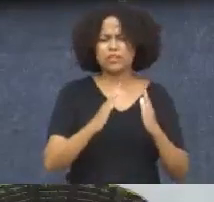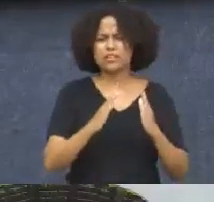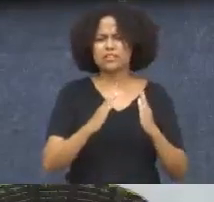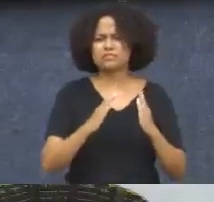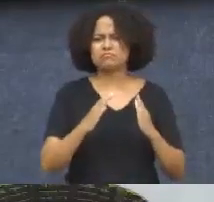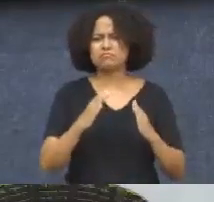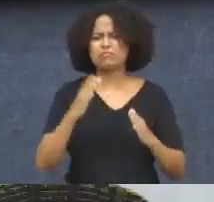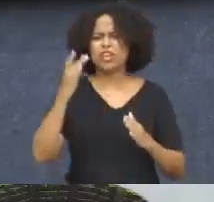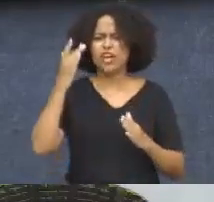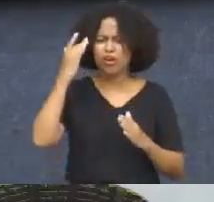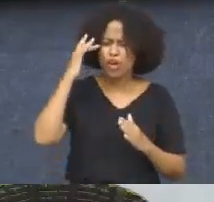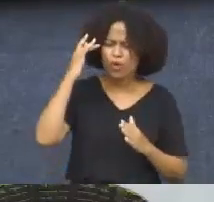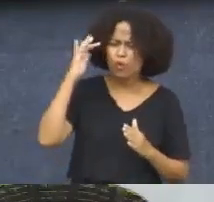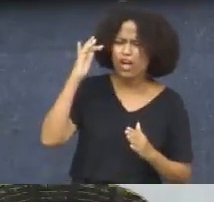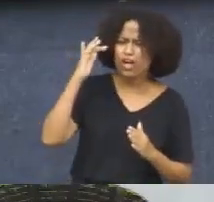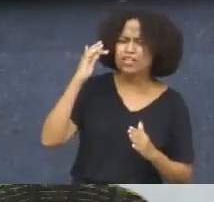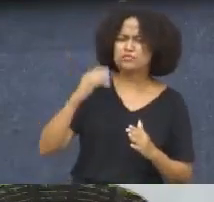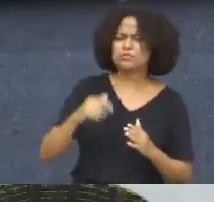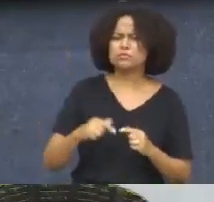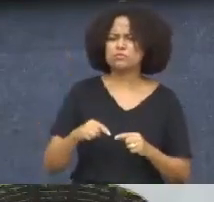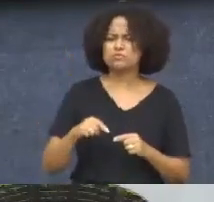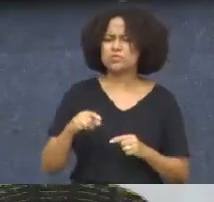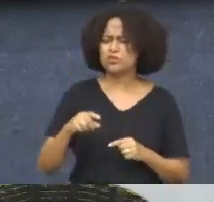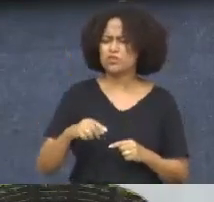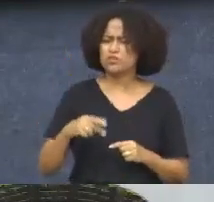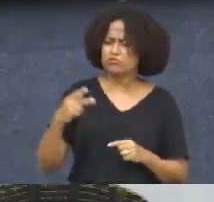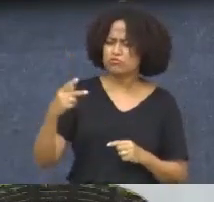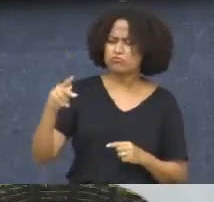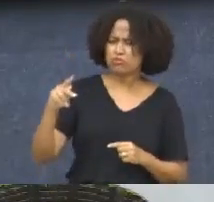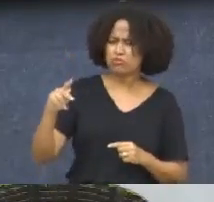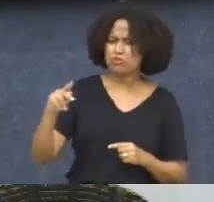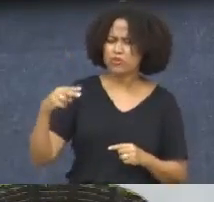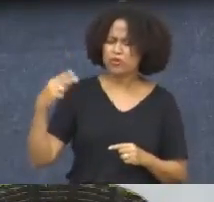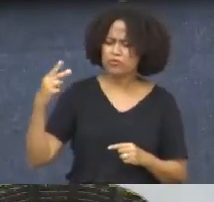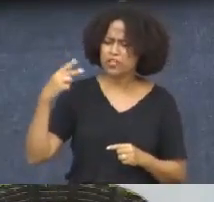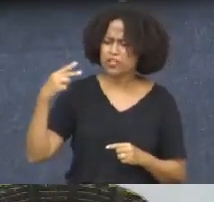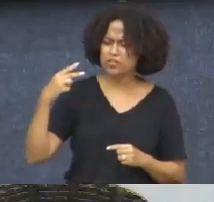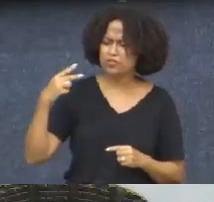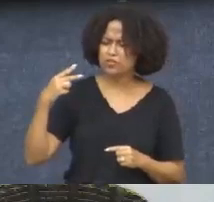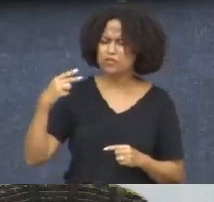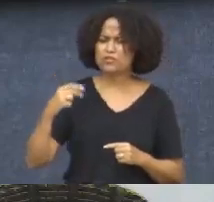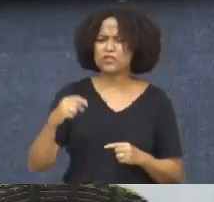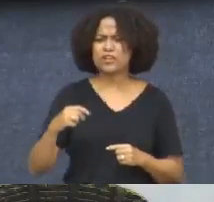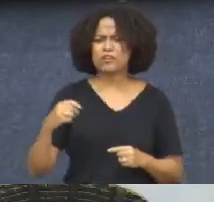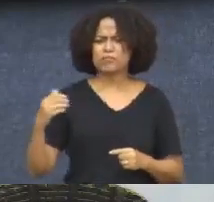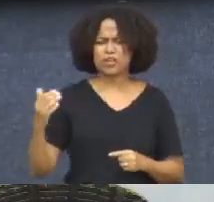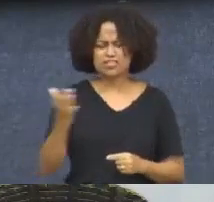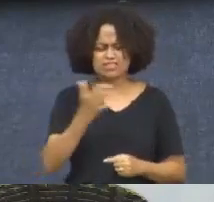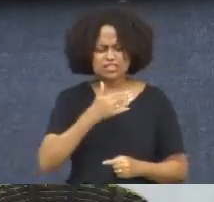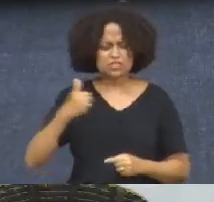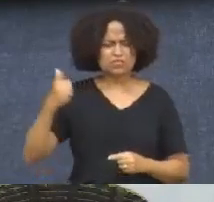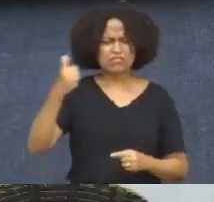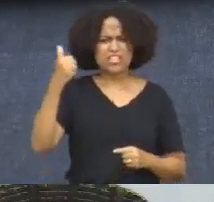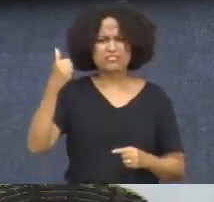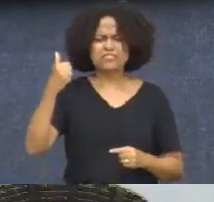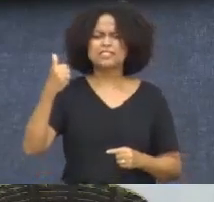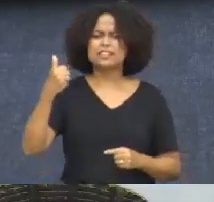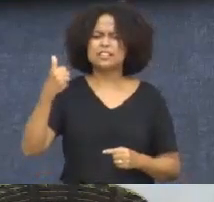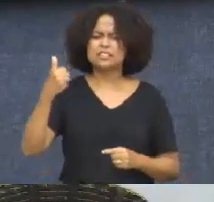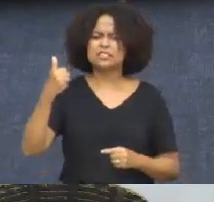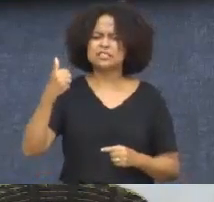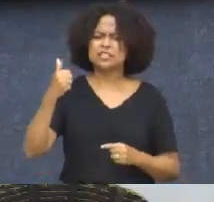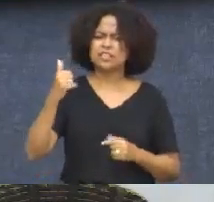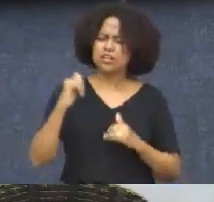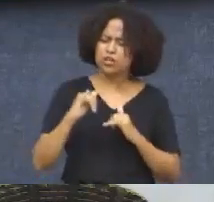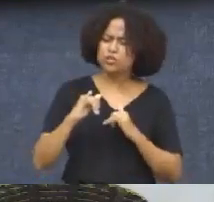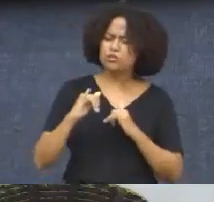mais qualificados desta casa, meu caro vereador, professor Claudinei Dulin, e conto-lhe apenas